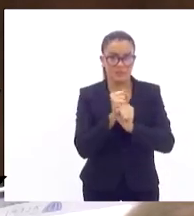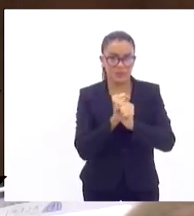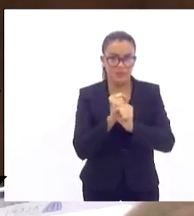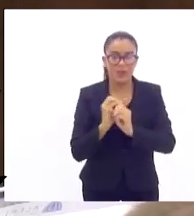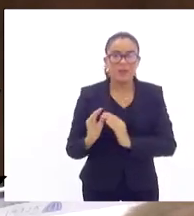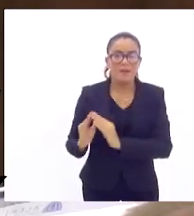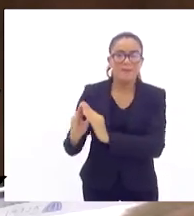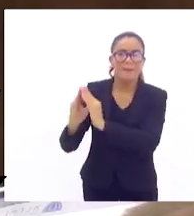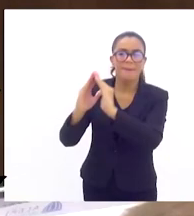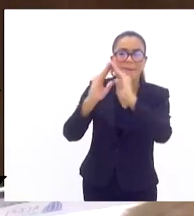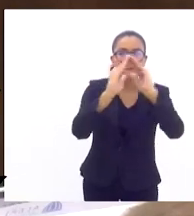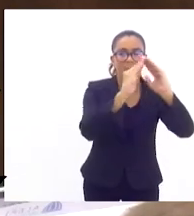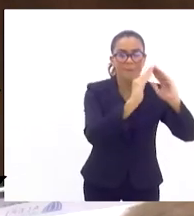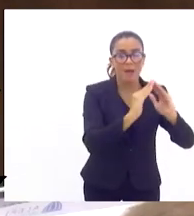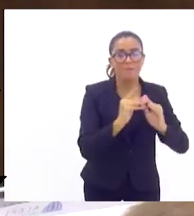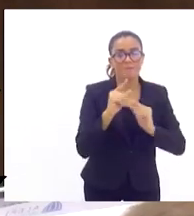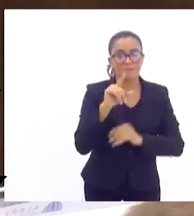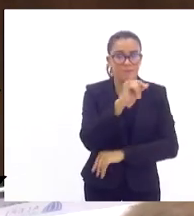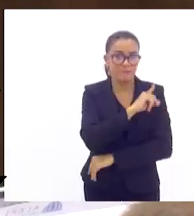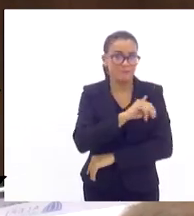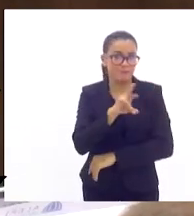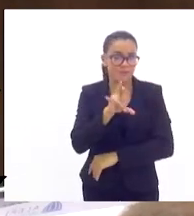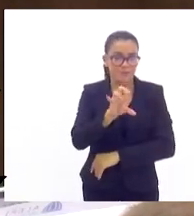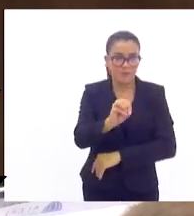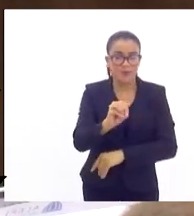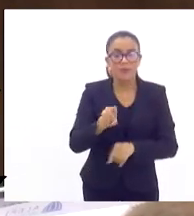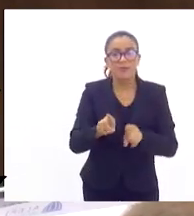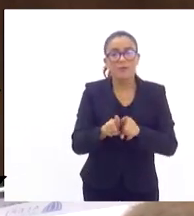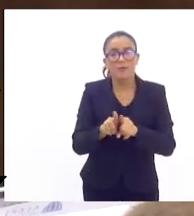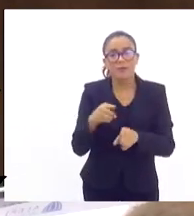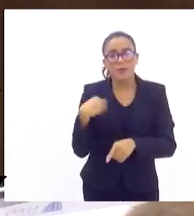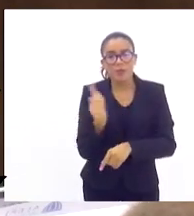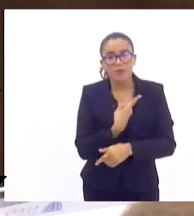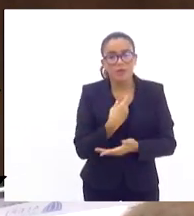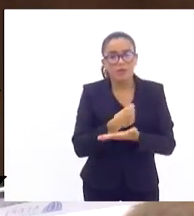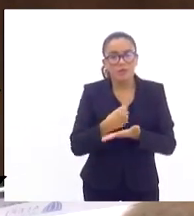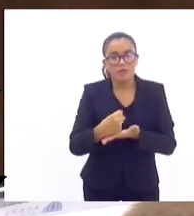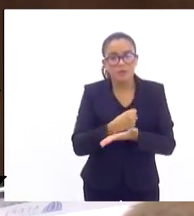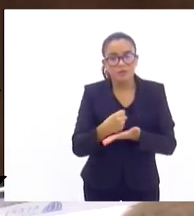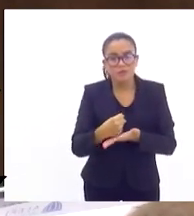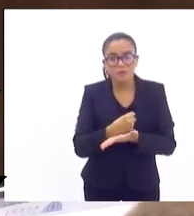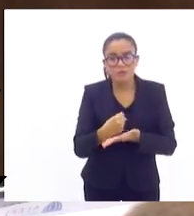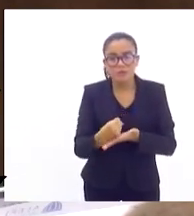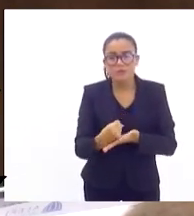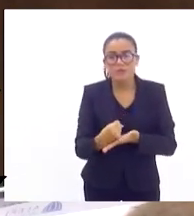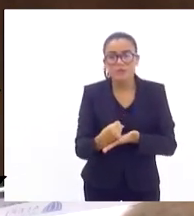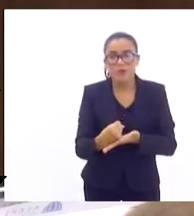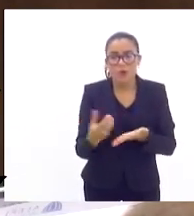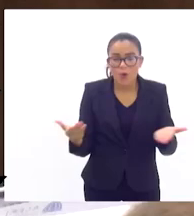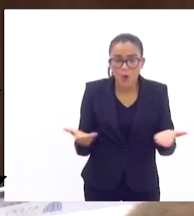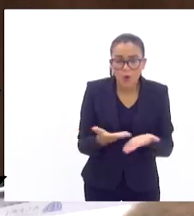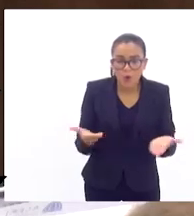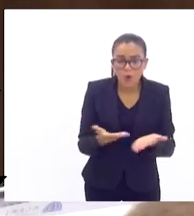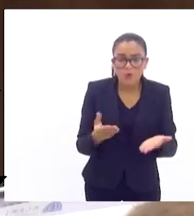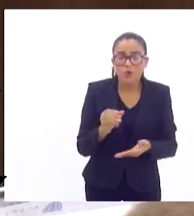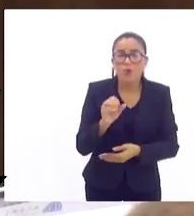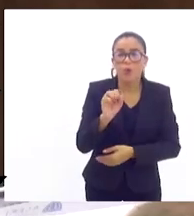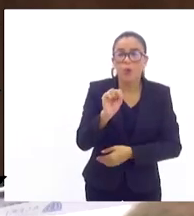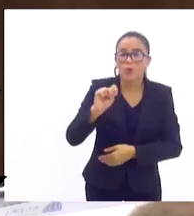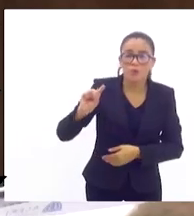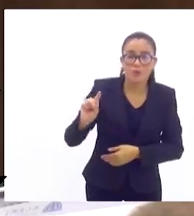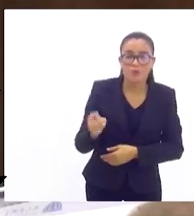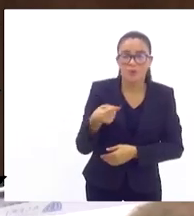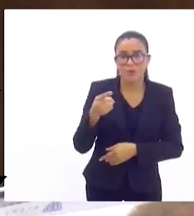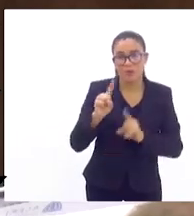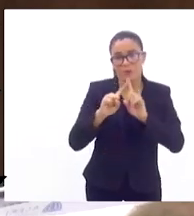de Janeiro. Nós contratamos, nós temos hoje 8 mil profissionais na